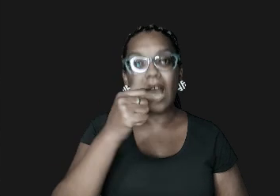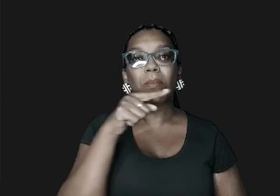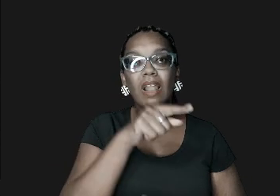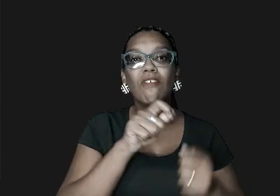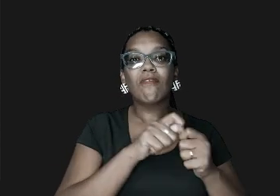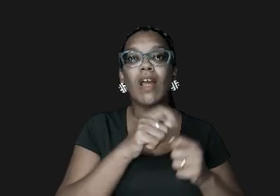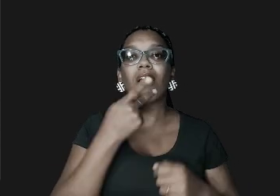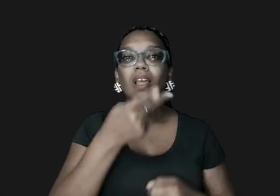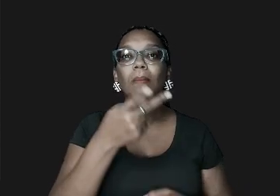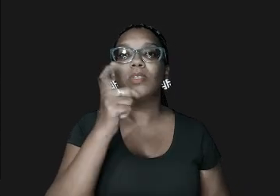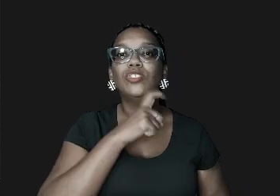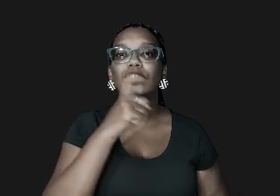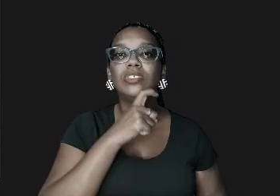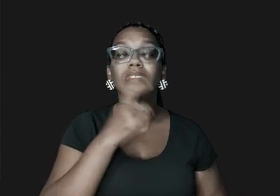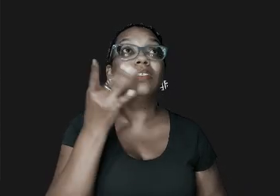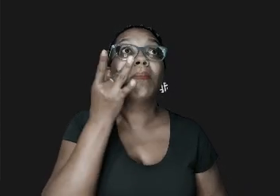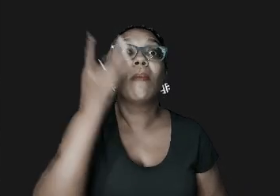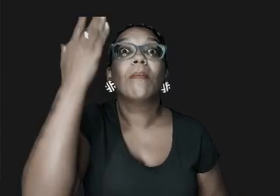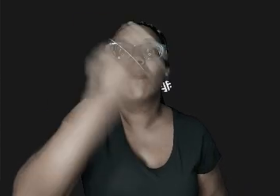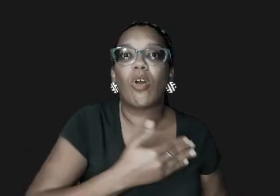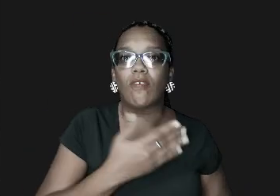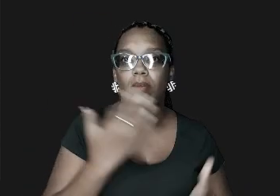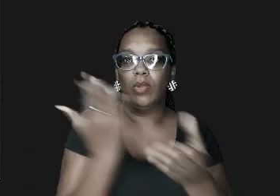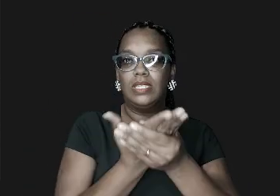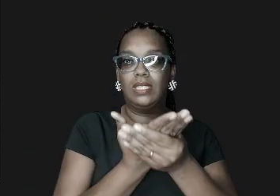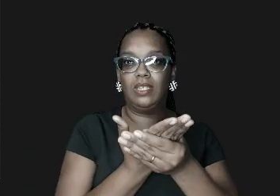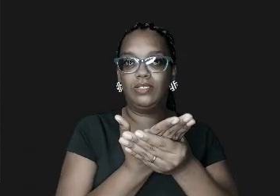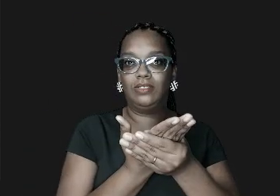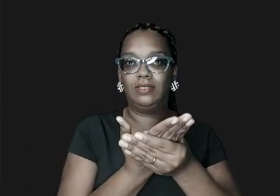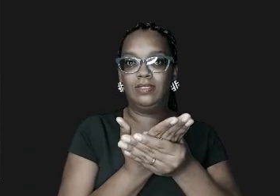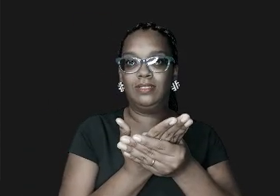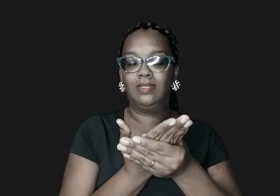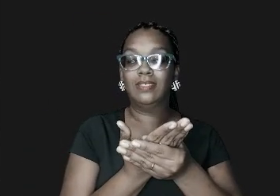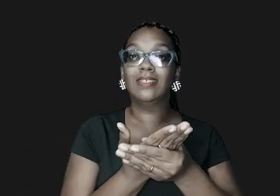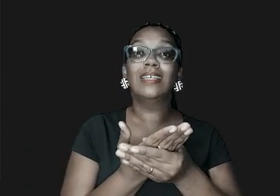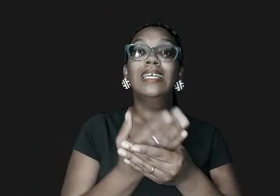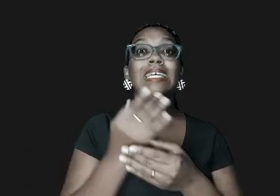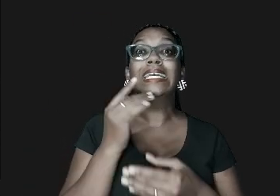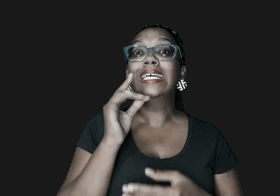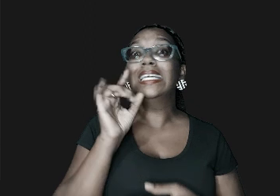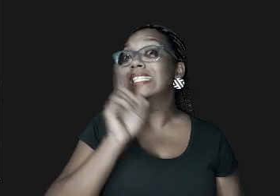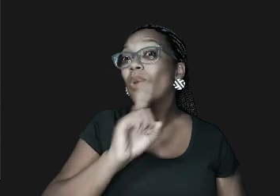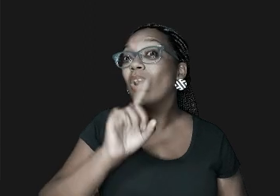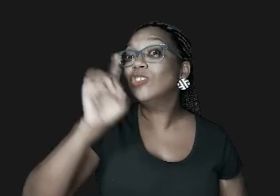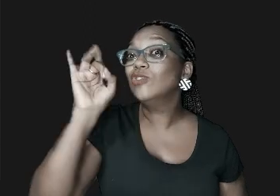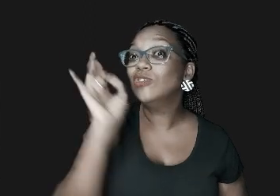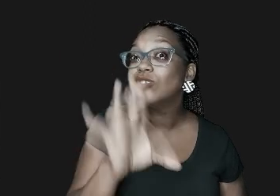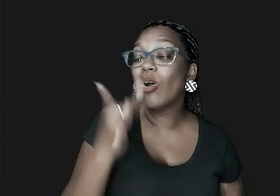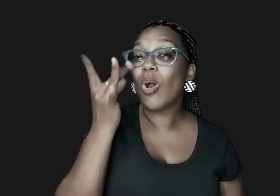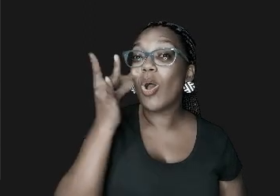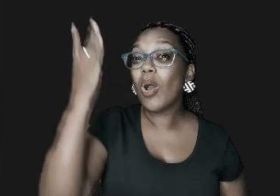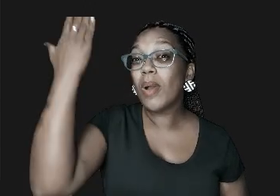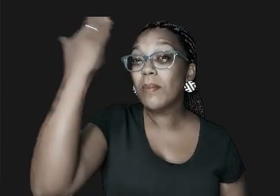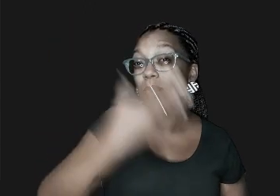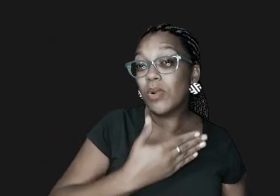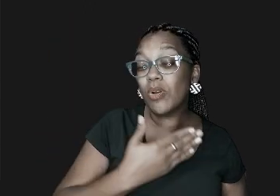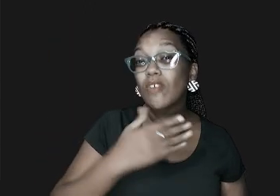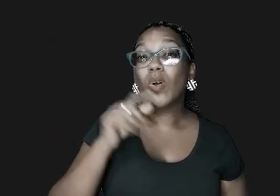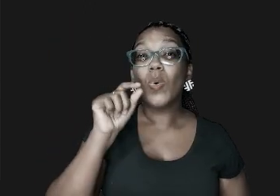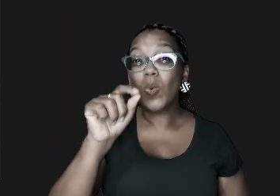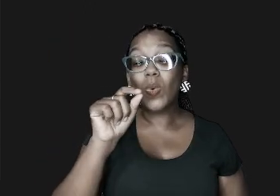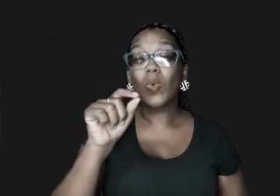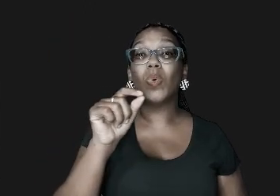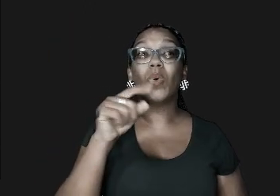de que ele sabia que aquilo que ele tava falando era mentira isso tava comprovada no processo e não só